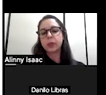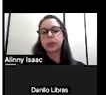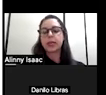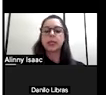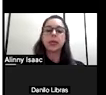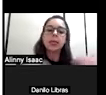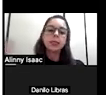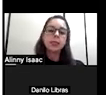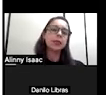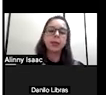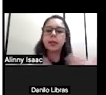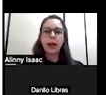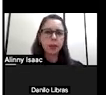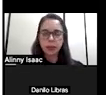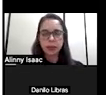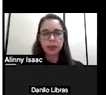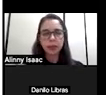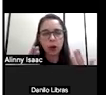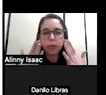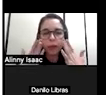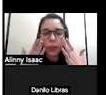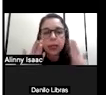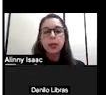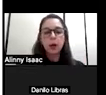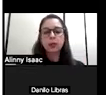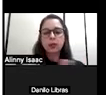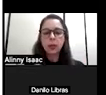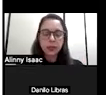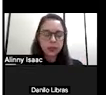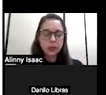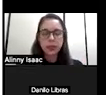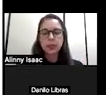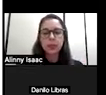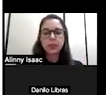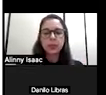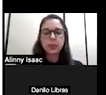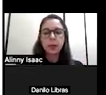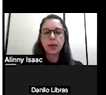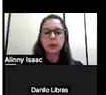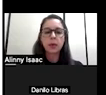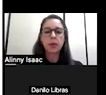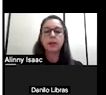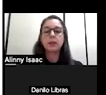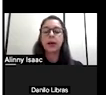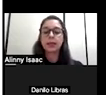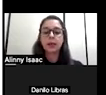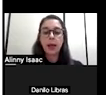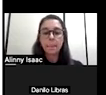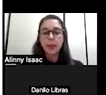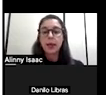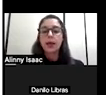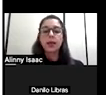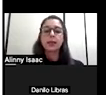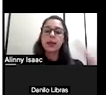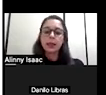que as fêmeas pudessem se ambientar com essa dieta nova. Logo na sequência desses 15 dias, esses animais eram colocados para